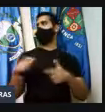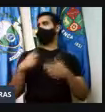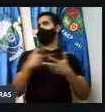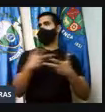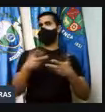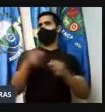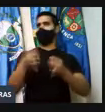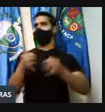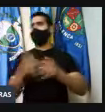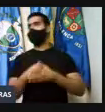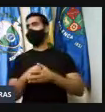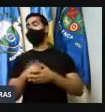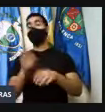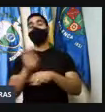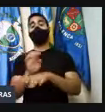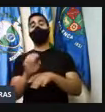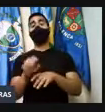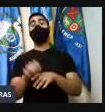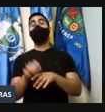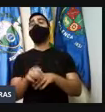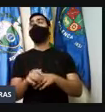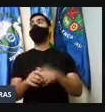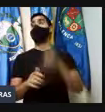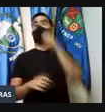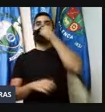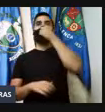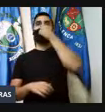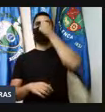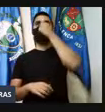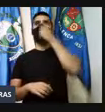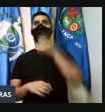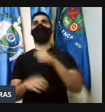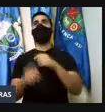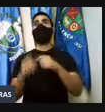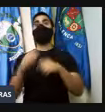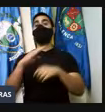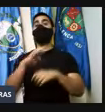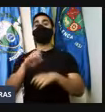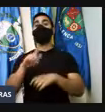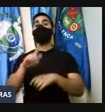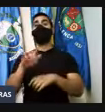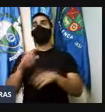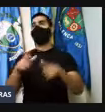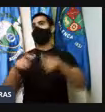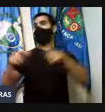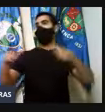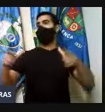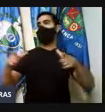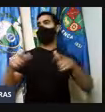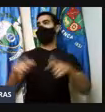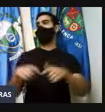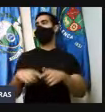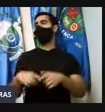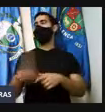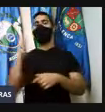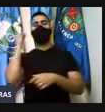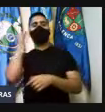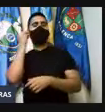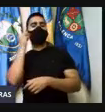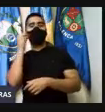principal acionista, o Estado. Então, o que acontece? A SEDAI ficou muito grande, né? Então, para poder acertar esse